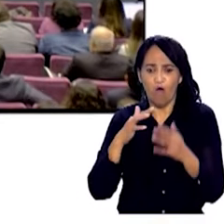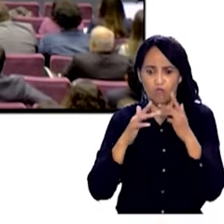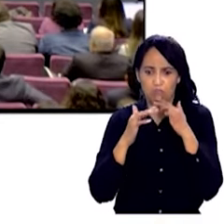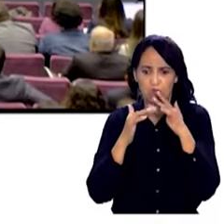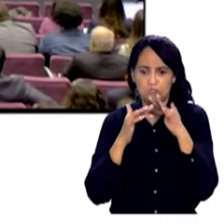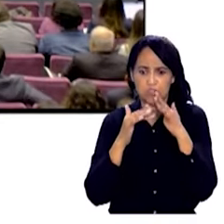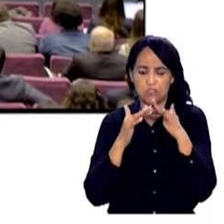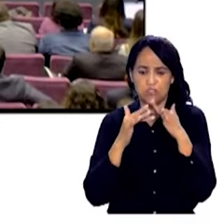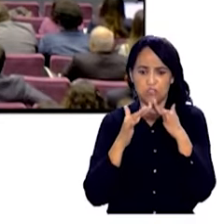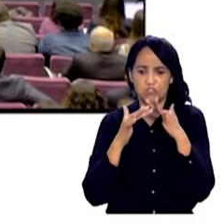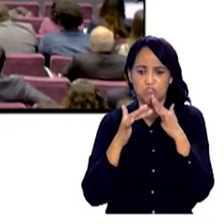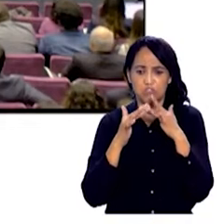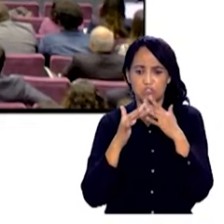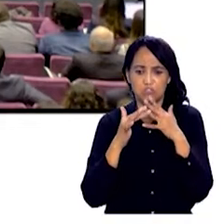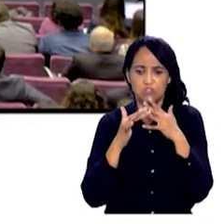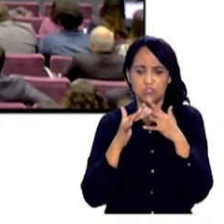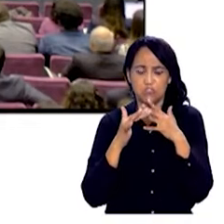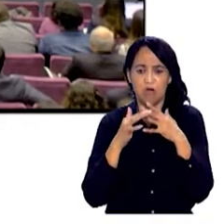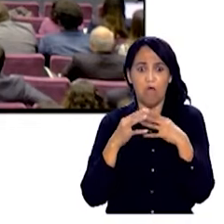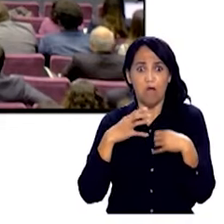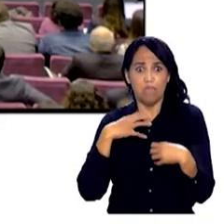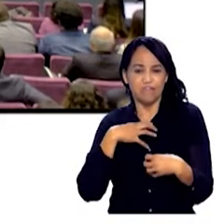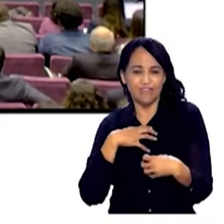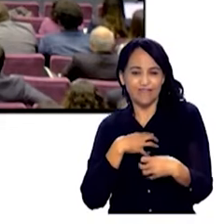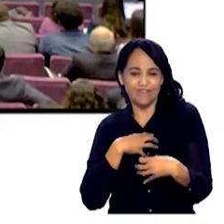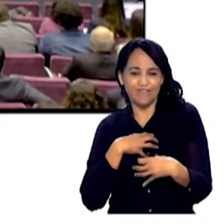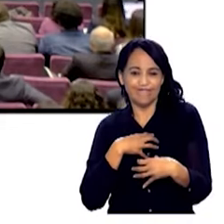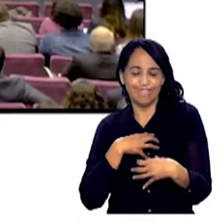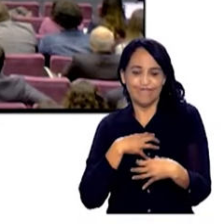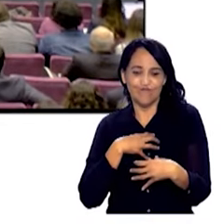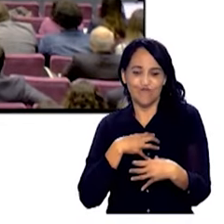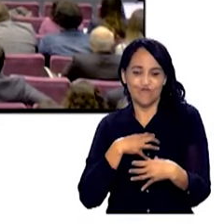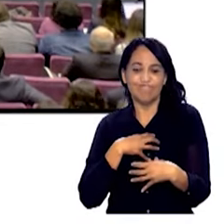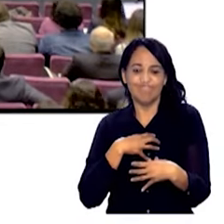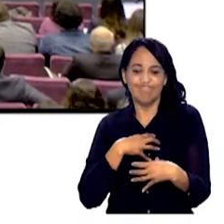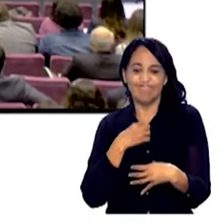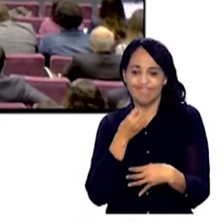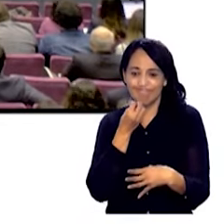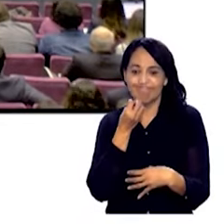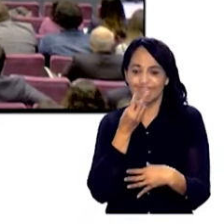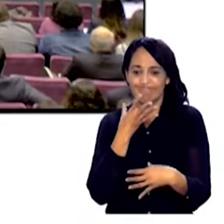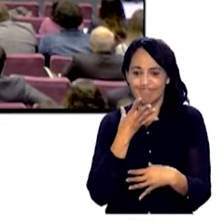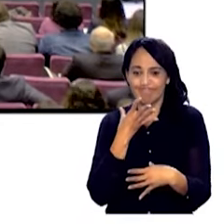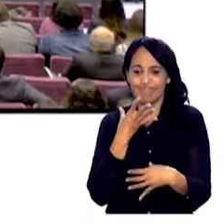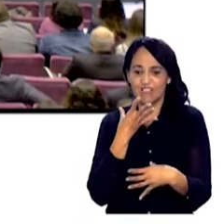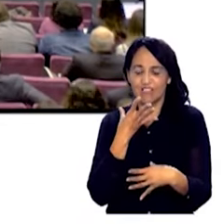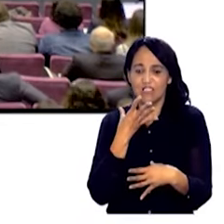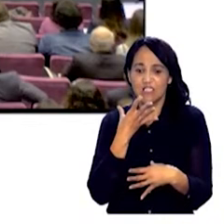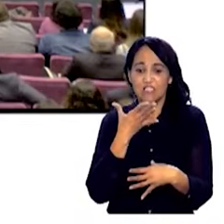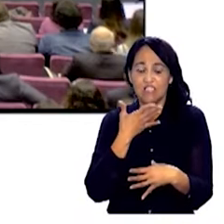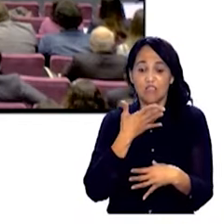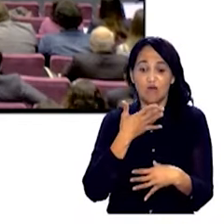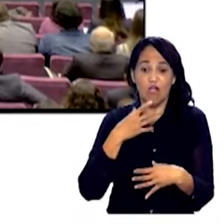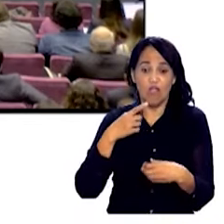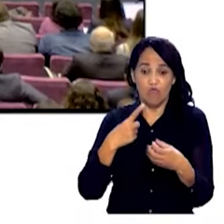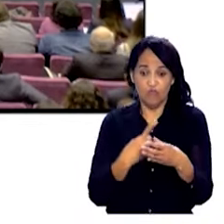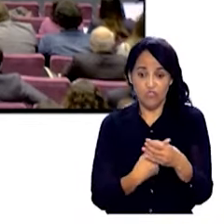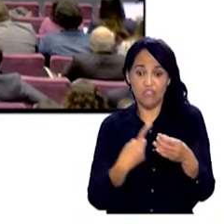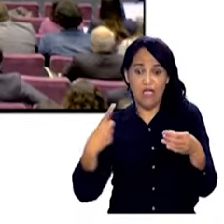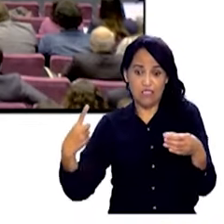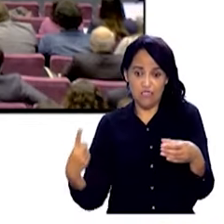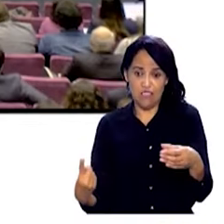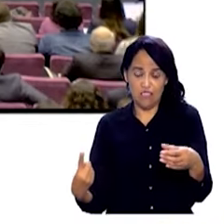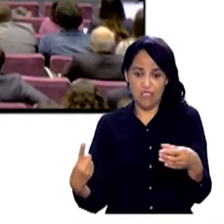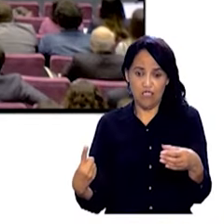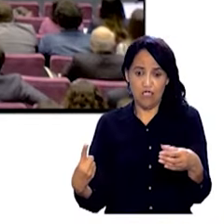e então me sinto em casa mais ainda não seria necessário eu eu saí do Brasil faz 17 anos mas é uma dessas situações em que a gente